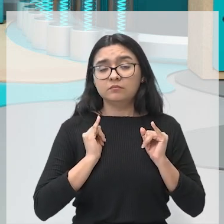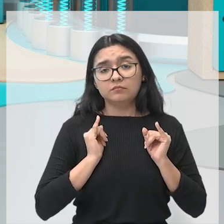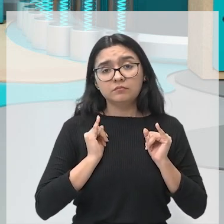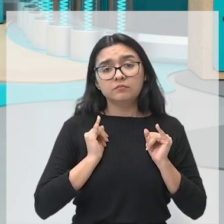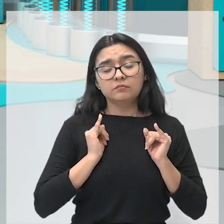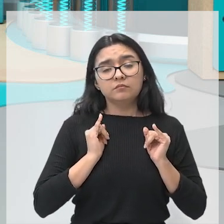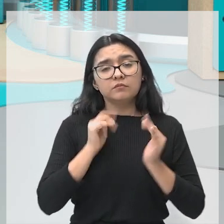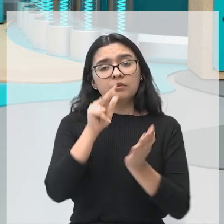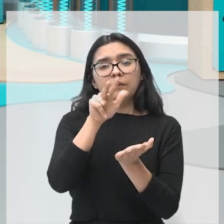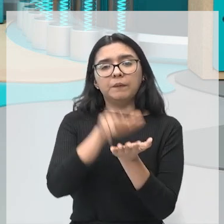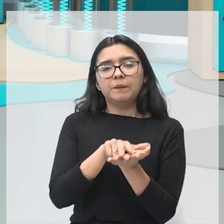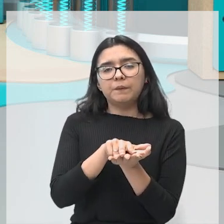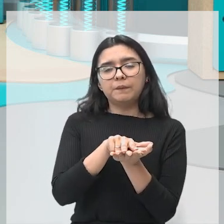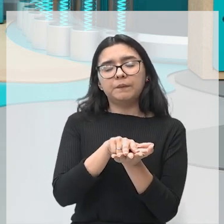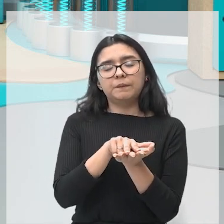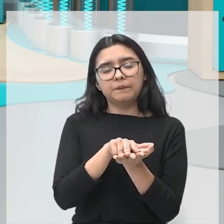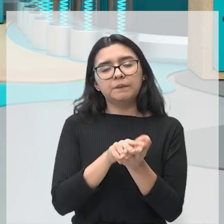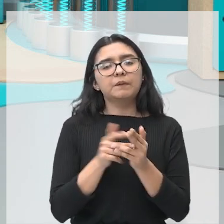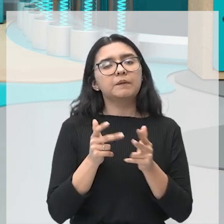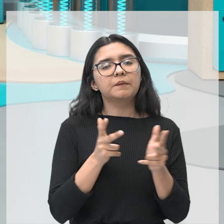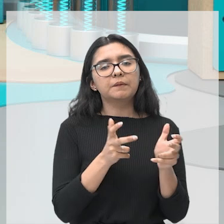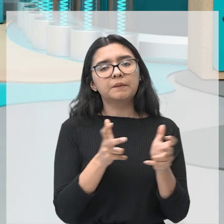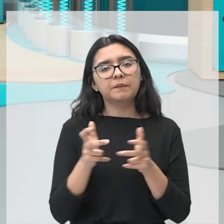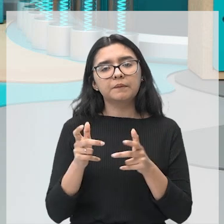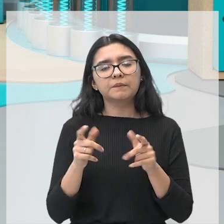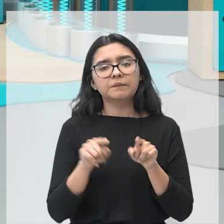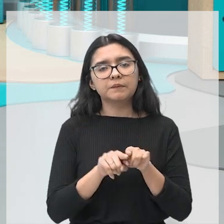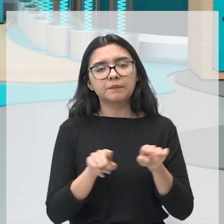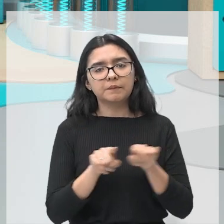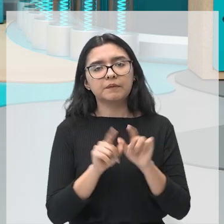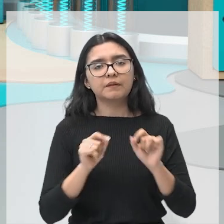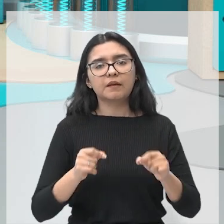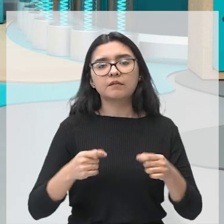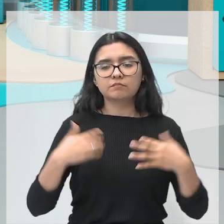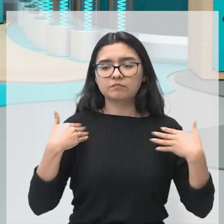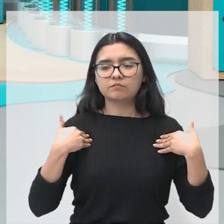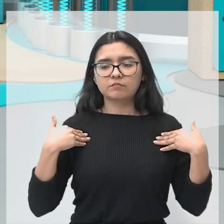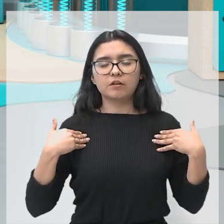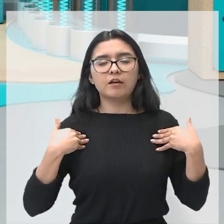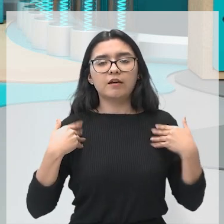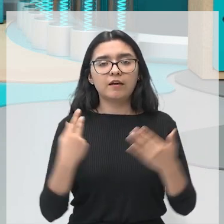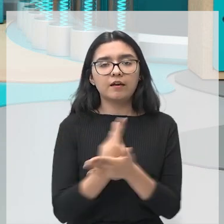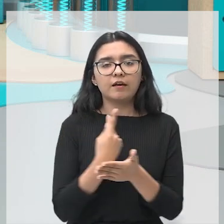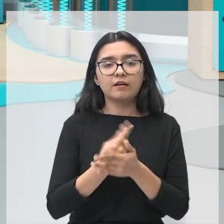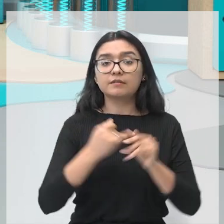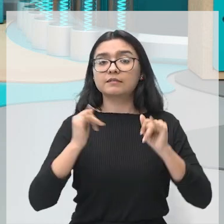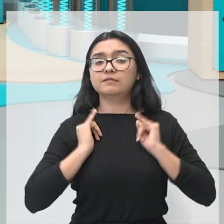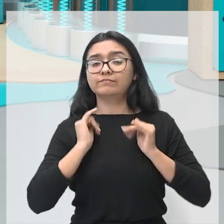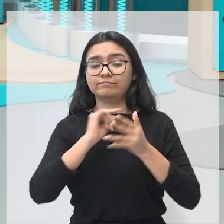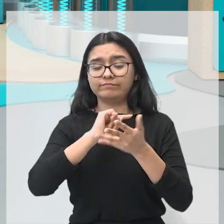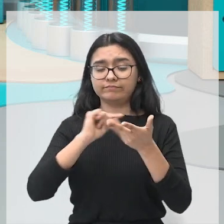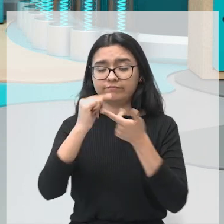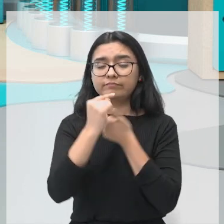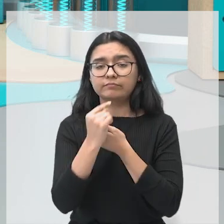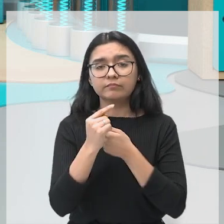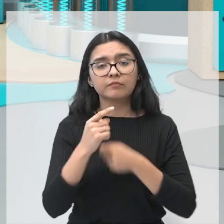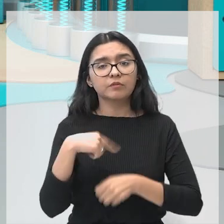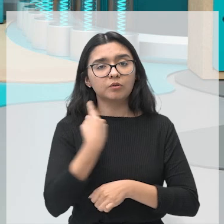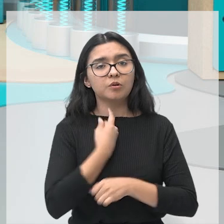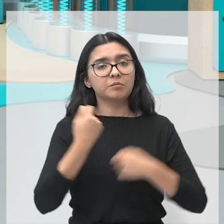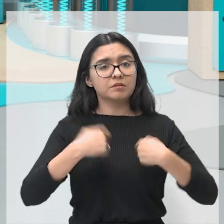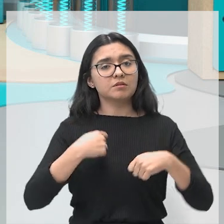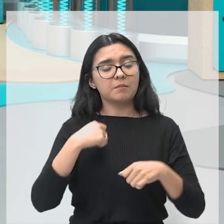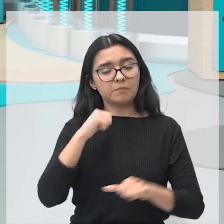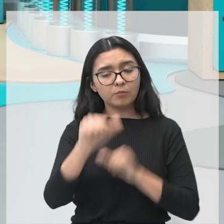imagem deitado no sofá, jogadão, aí tem postura incorreta, tem sedentarismo, tem um monte de coisa. Então a gente